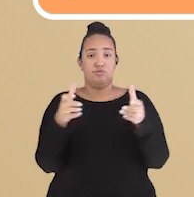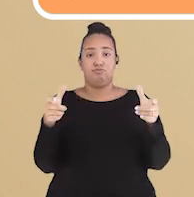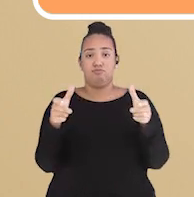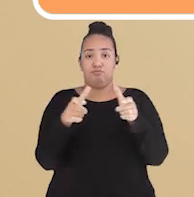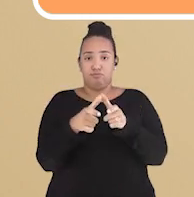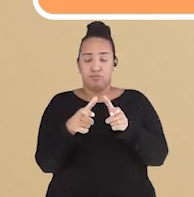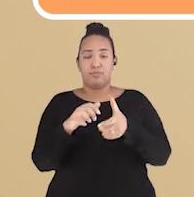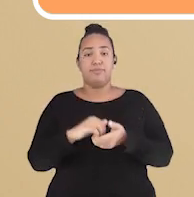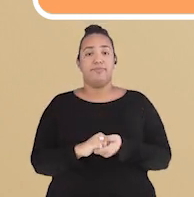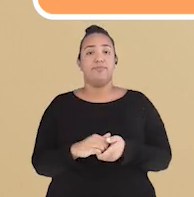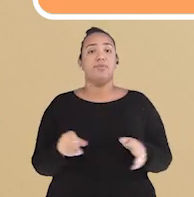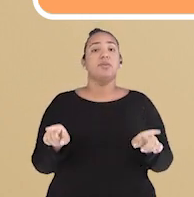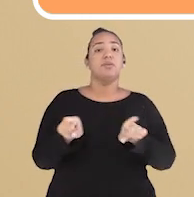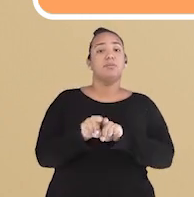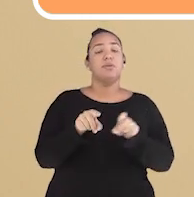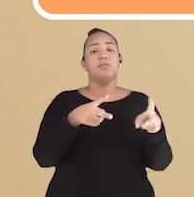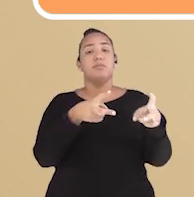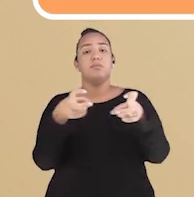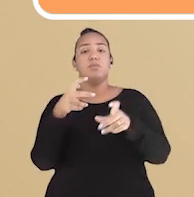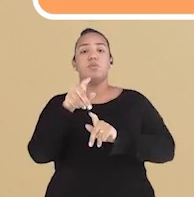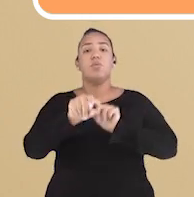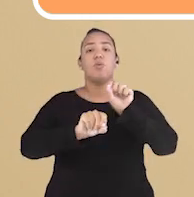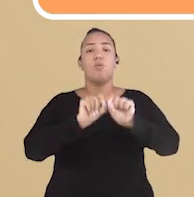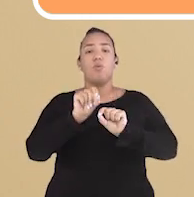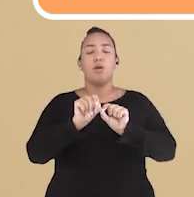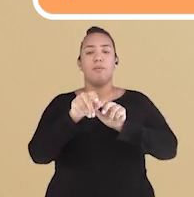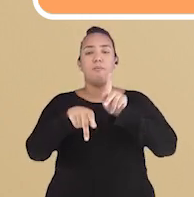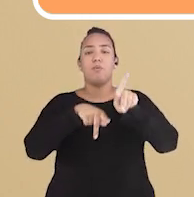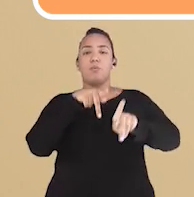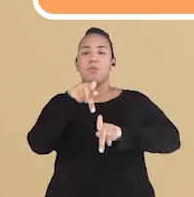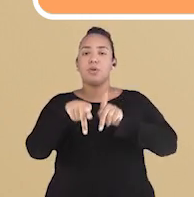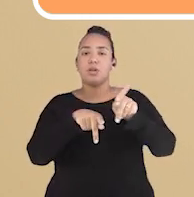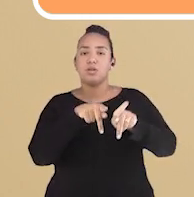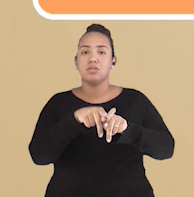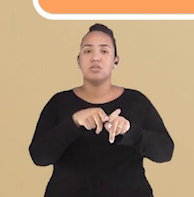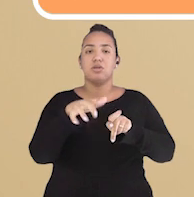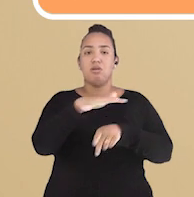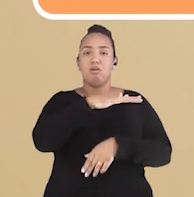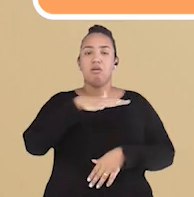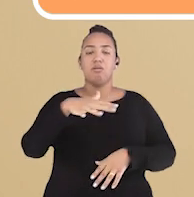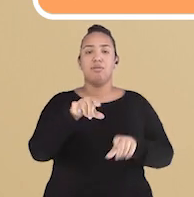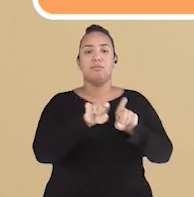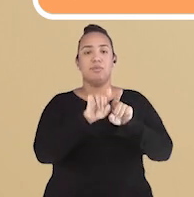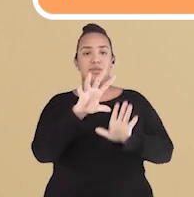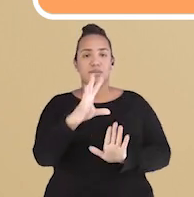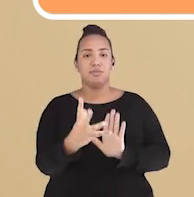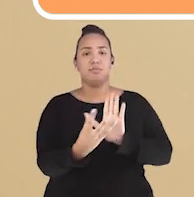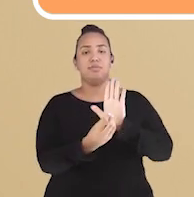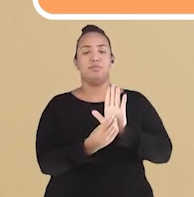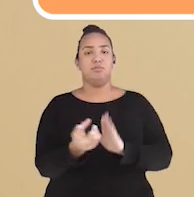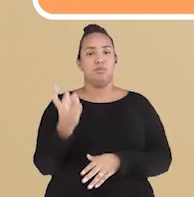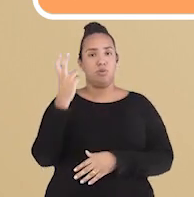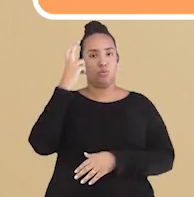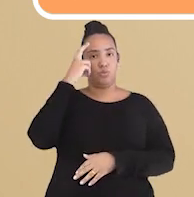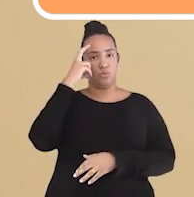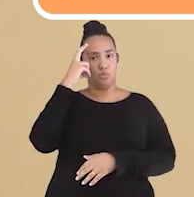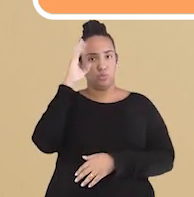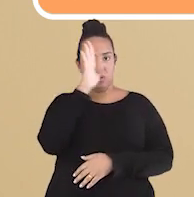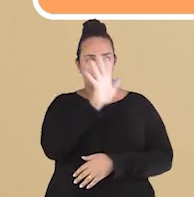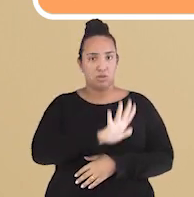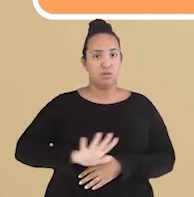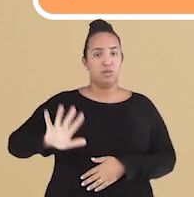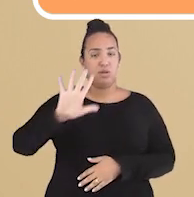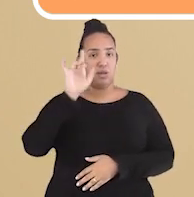a manipulação de populações marginalizadas e suas expressões como símbolos da cultura nacional, negros,